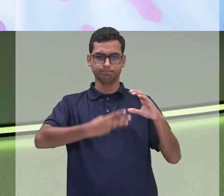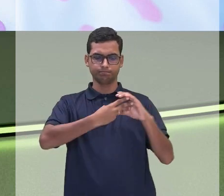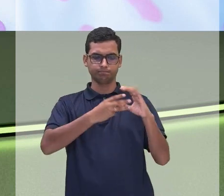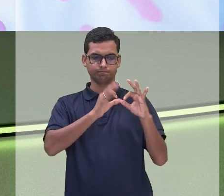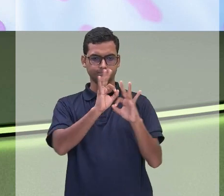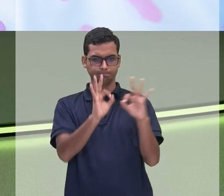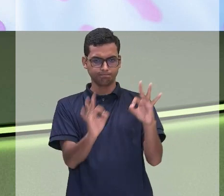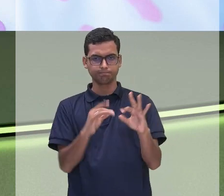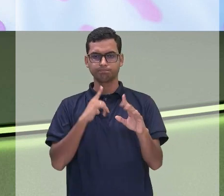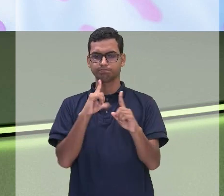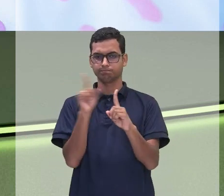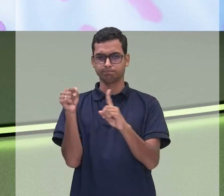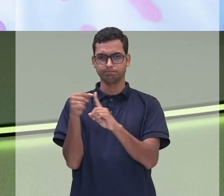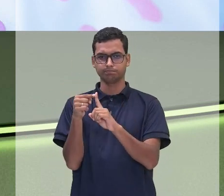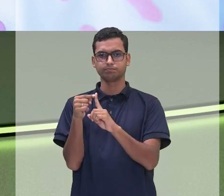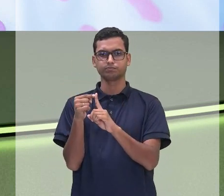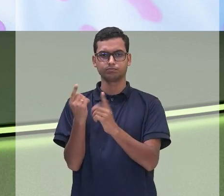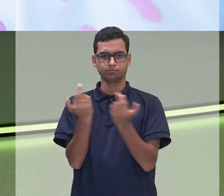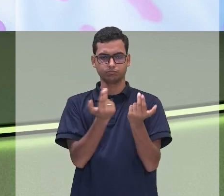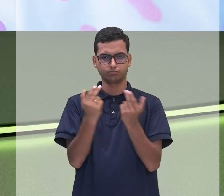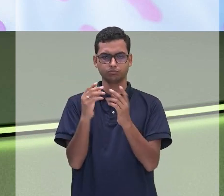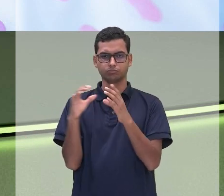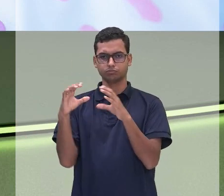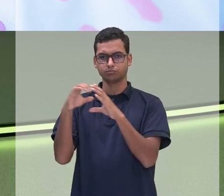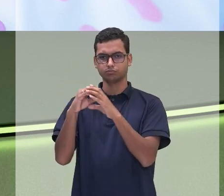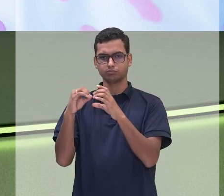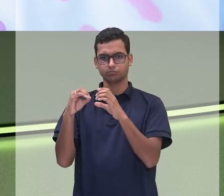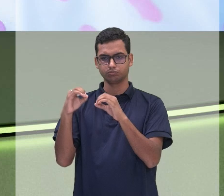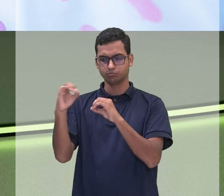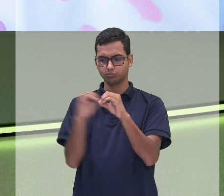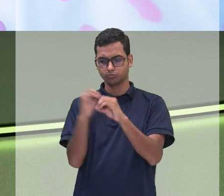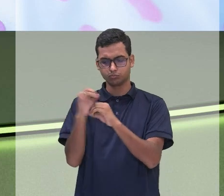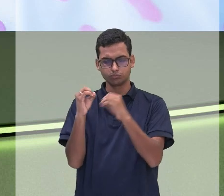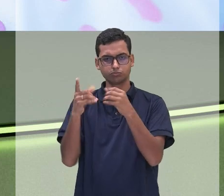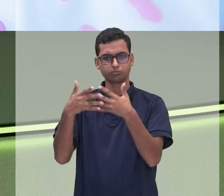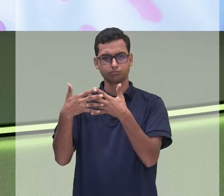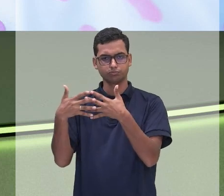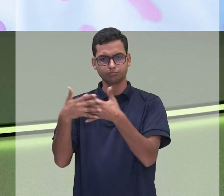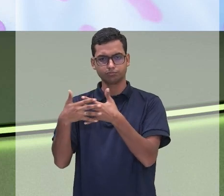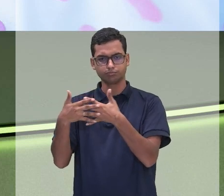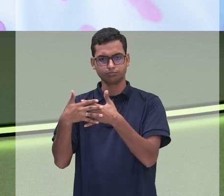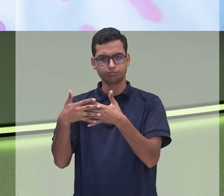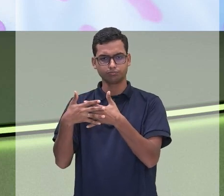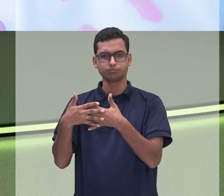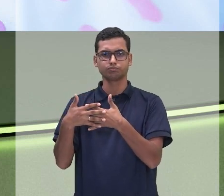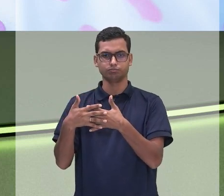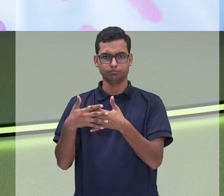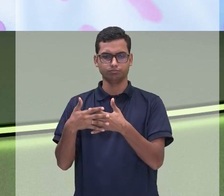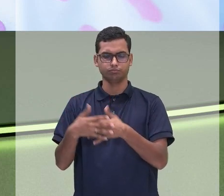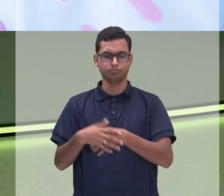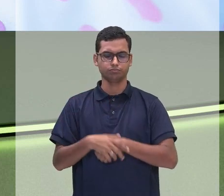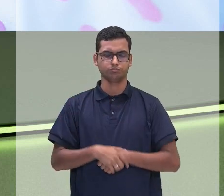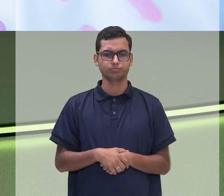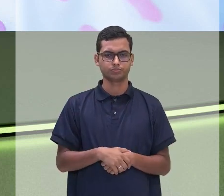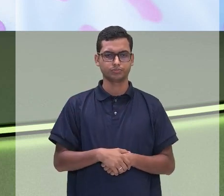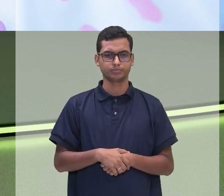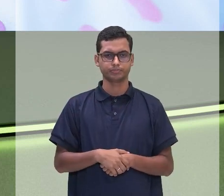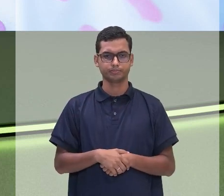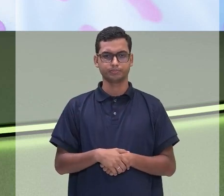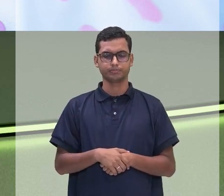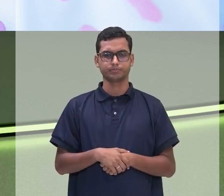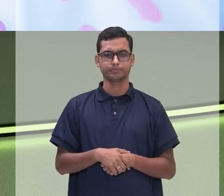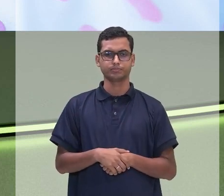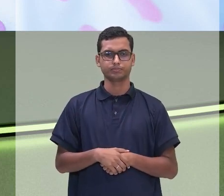a mesma função, elas se juntam, elas formam o tecido, que é o assunto dessa aula. Os tecidos,